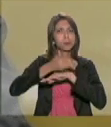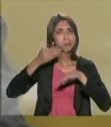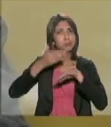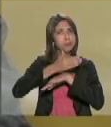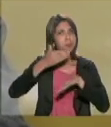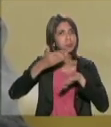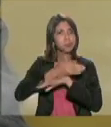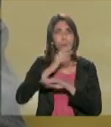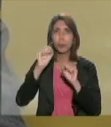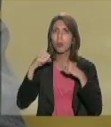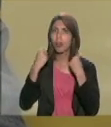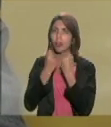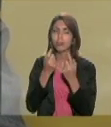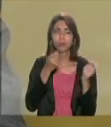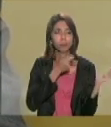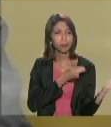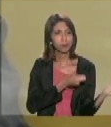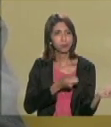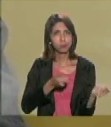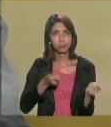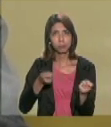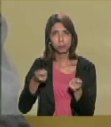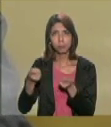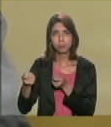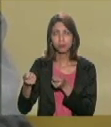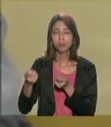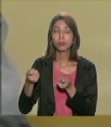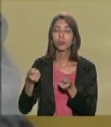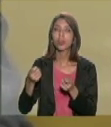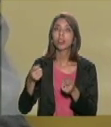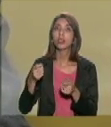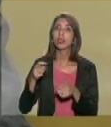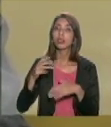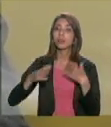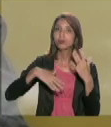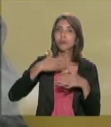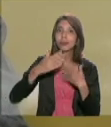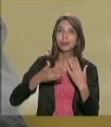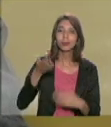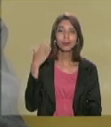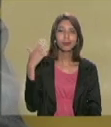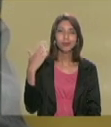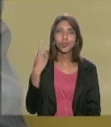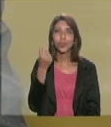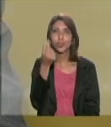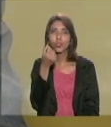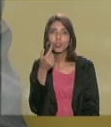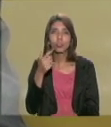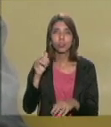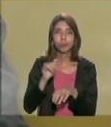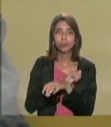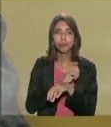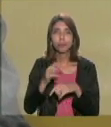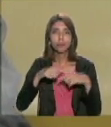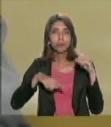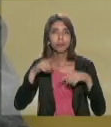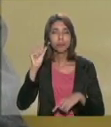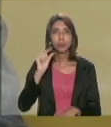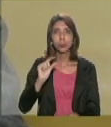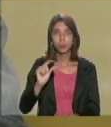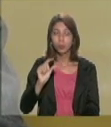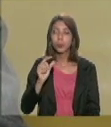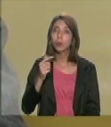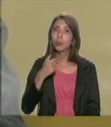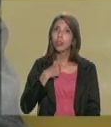um frequentador assíduo do Maracanã. Tempo que os recursos eram muito escassos, eu era